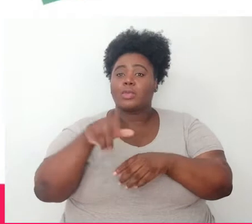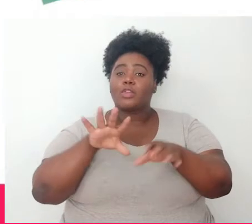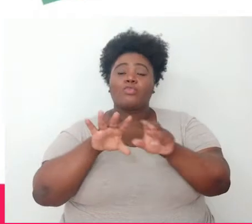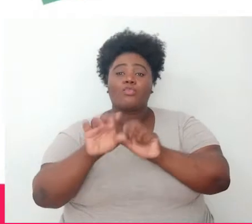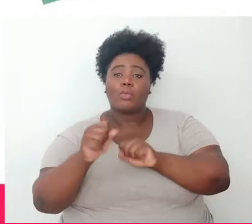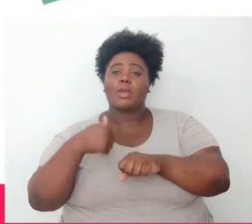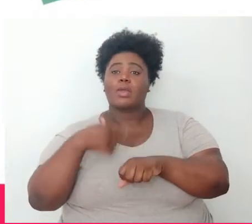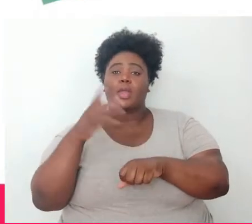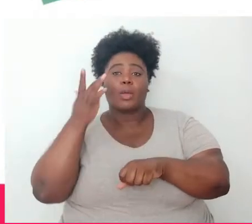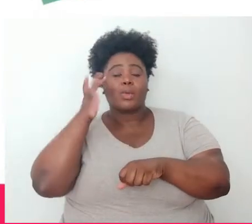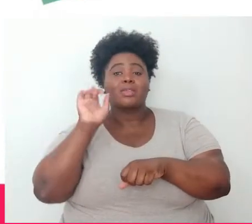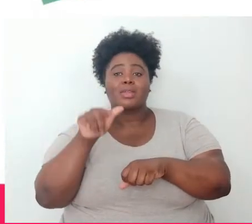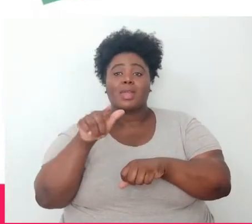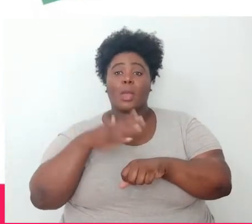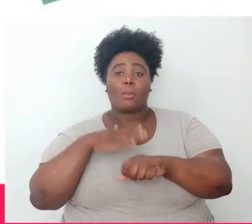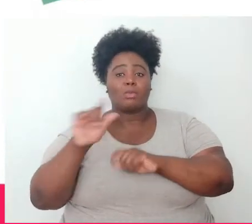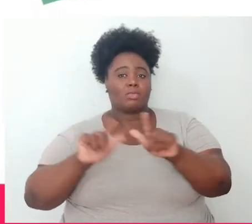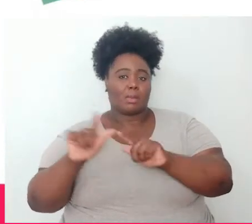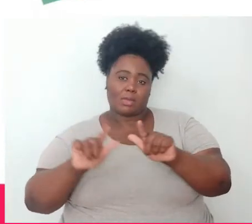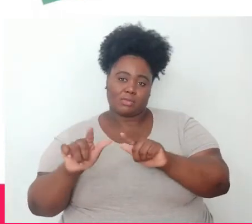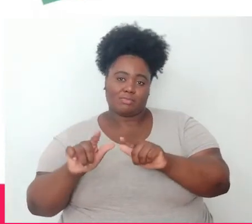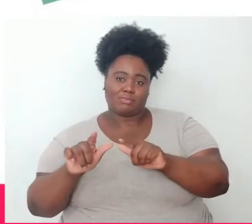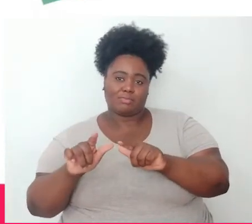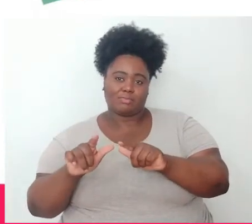formando o que eu considero o meu trabalho.